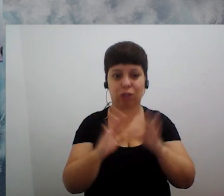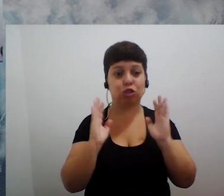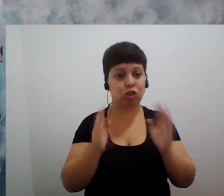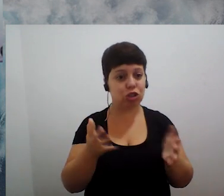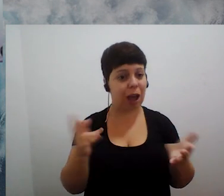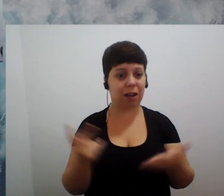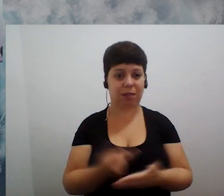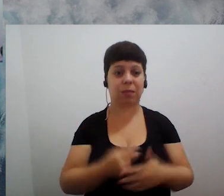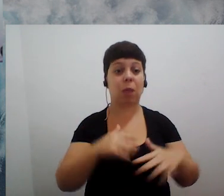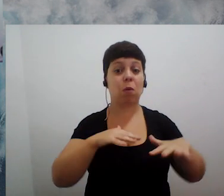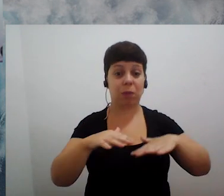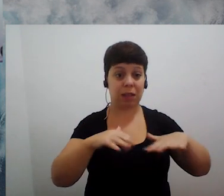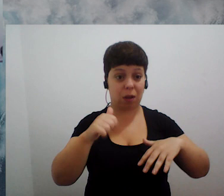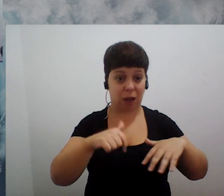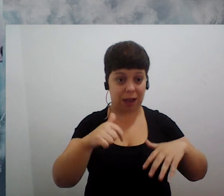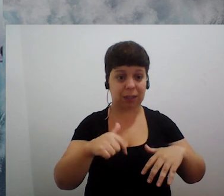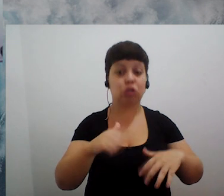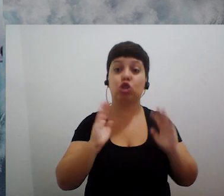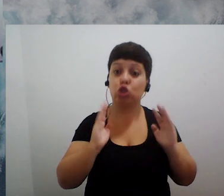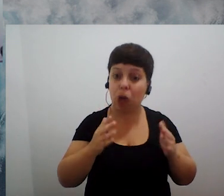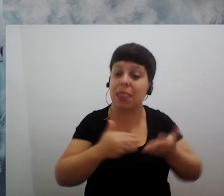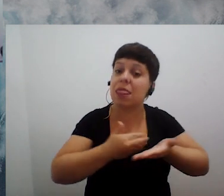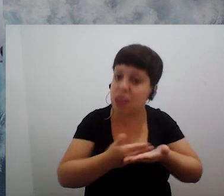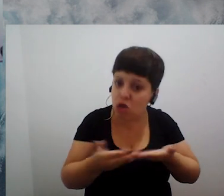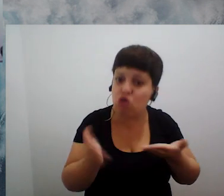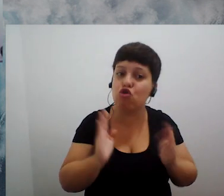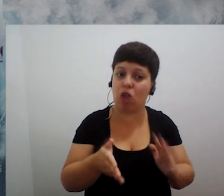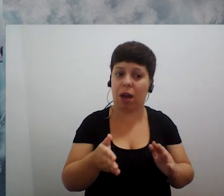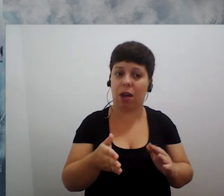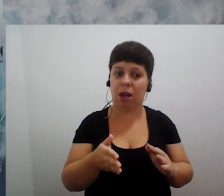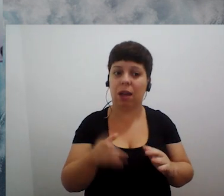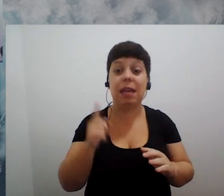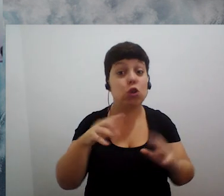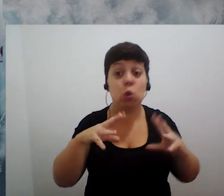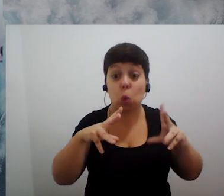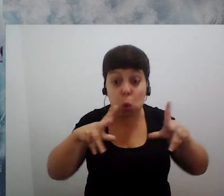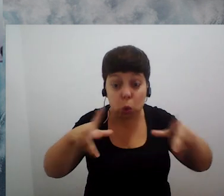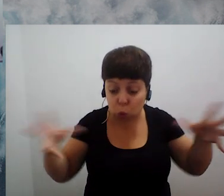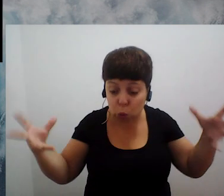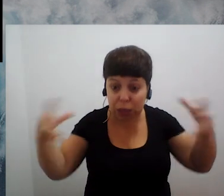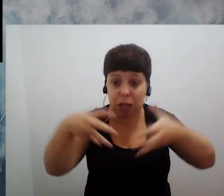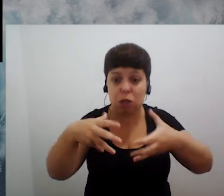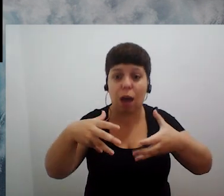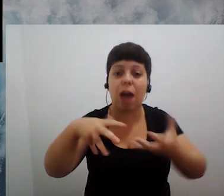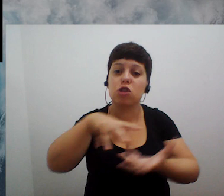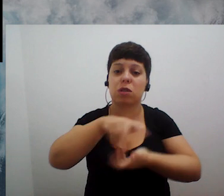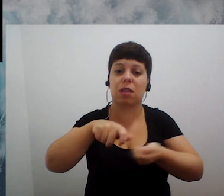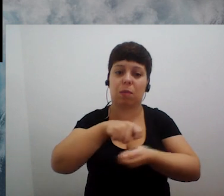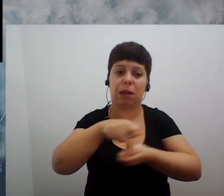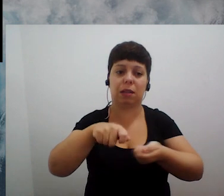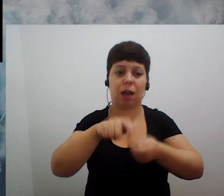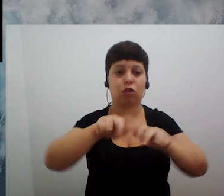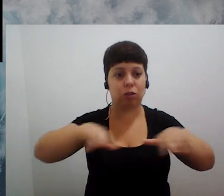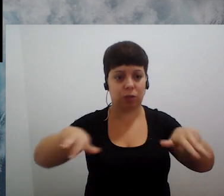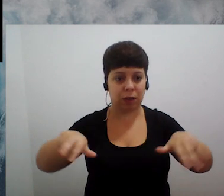tudo ligado, as coisas estão acontecendo, a movimentação aqui na quebrada está acontecendo. E isso tudo é sustentabilidade, isso tudo